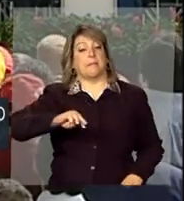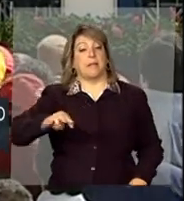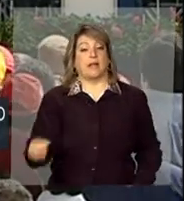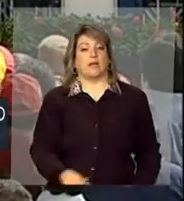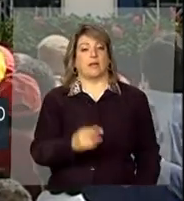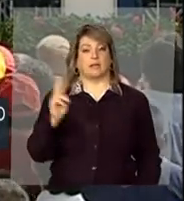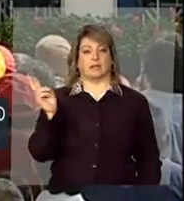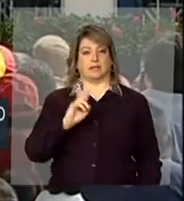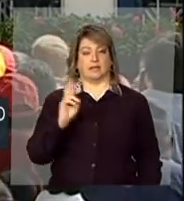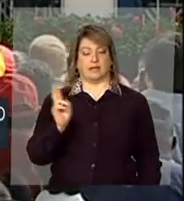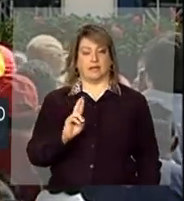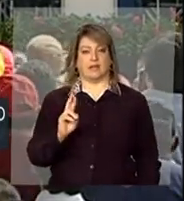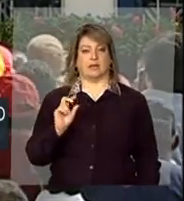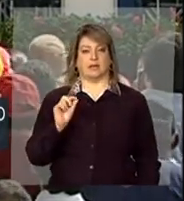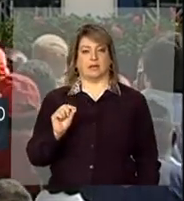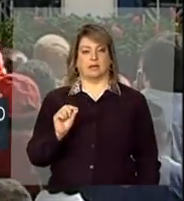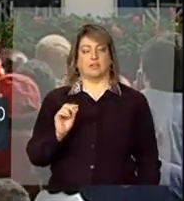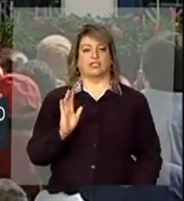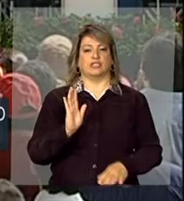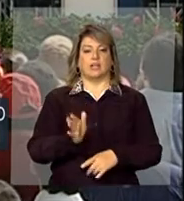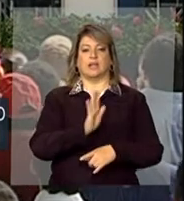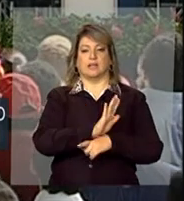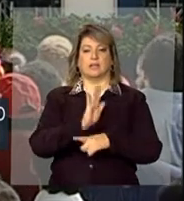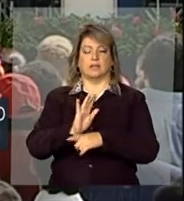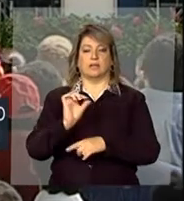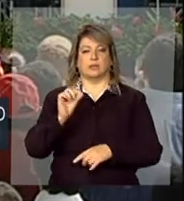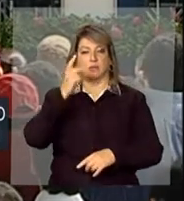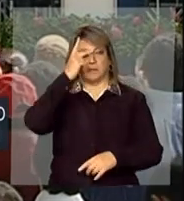de reais e já atendeu